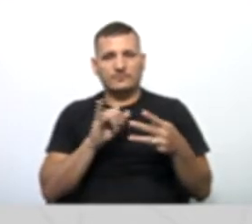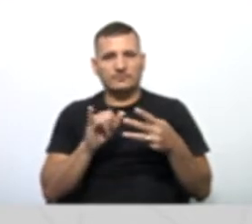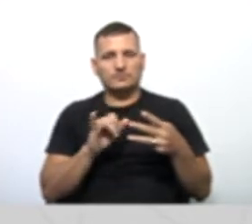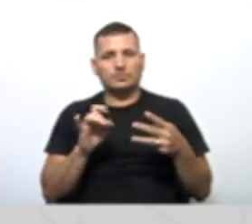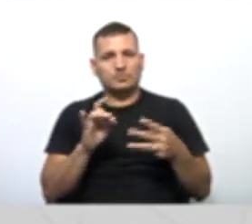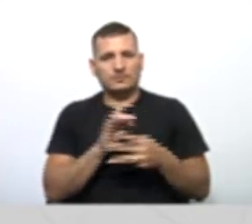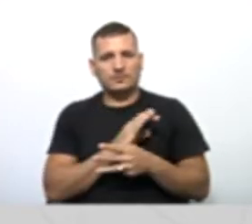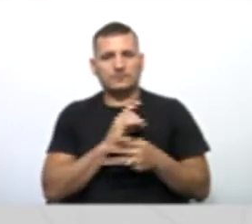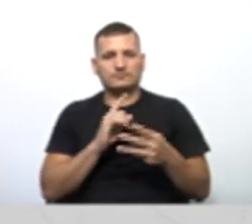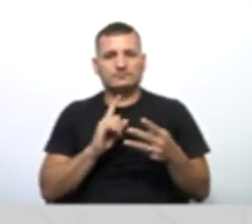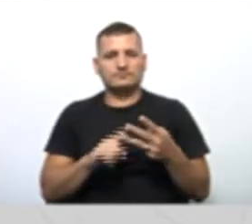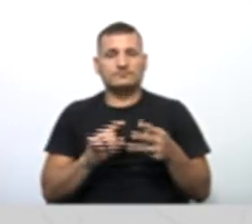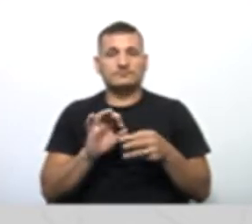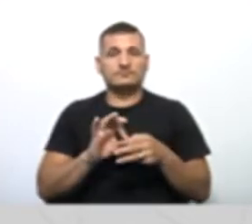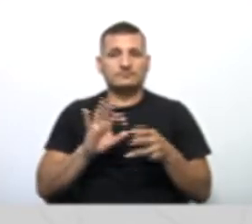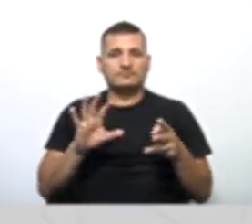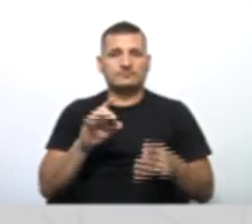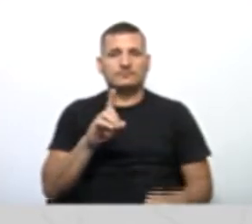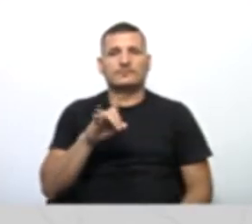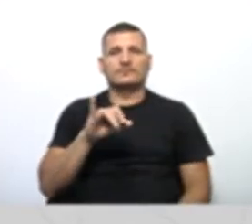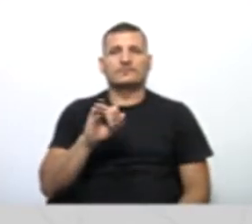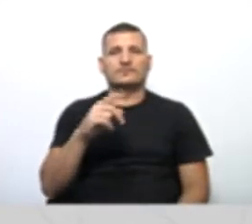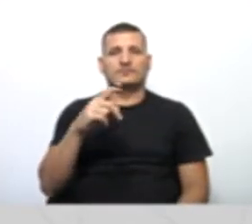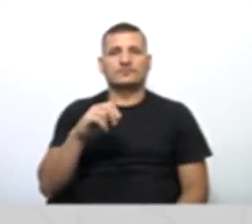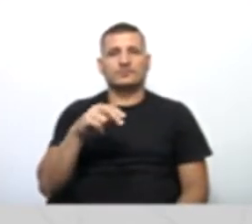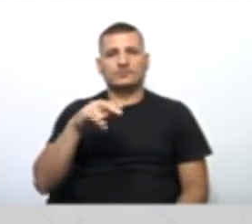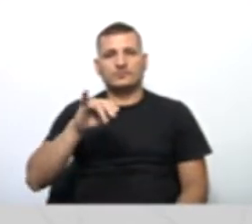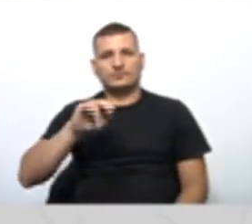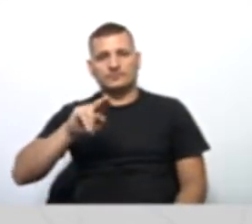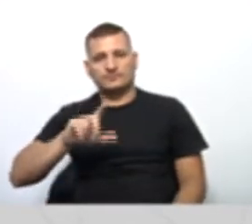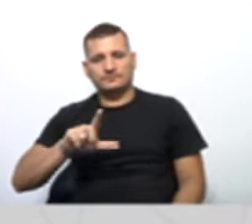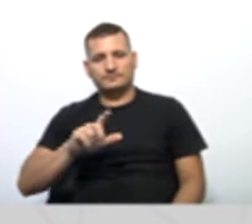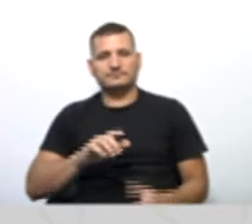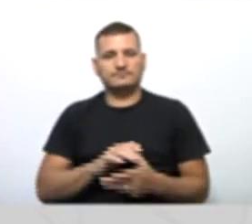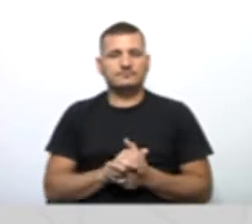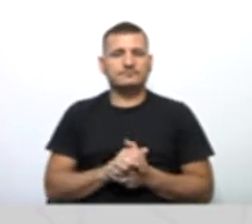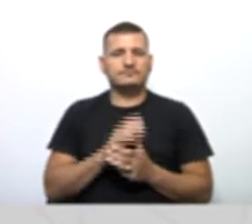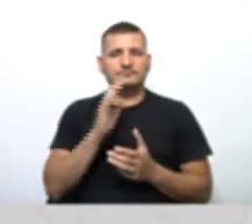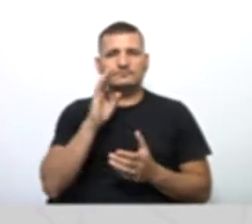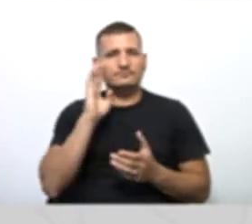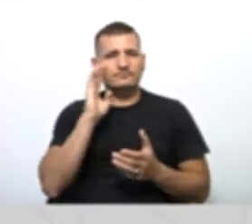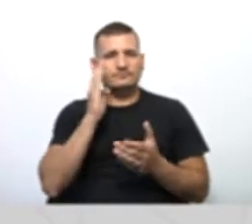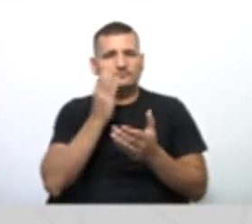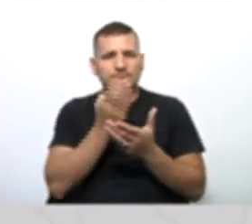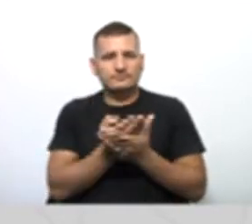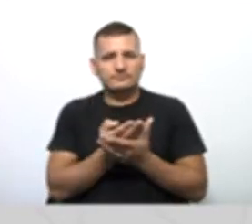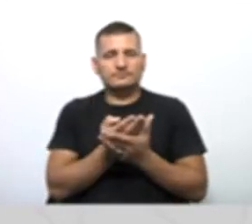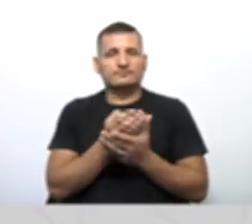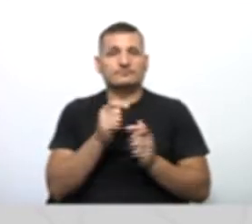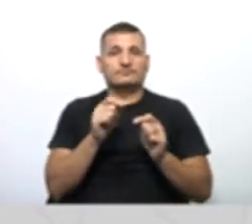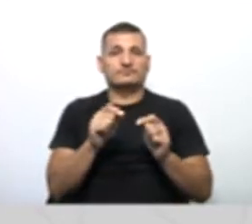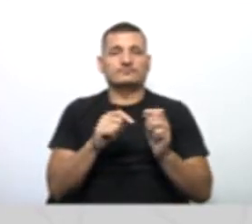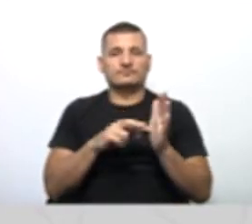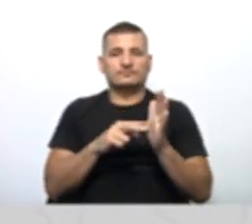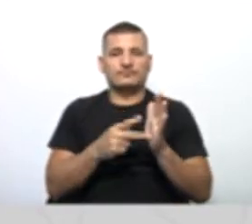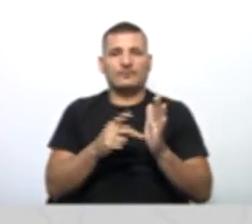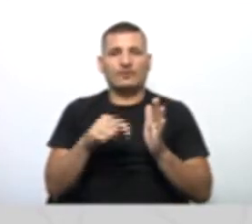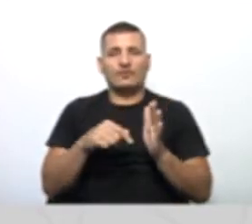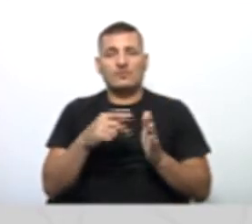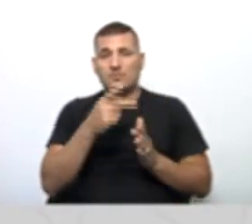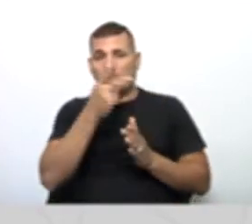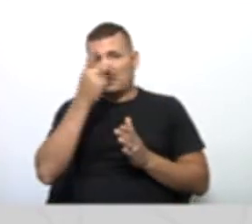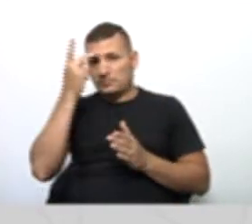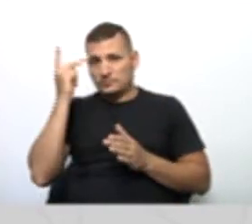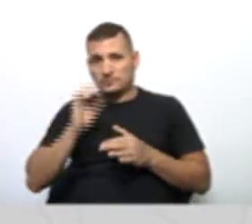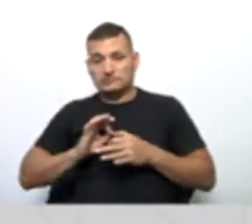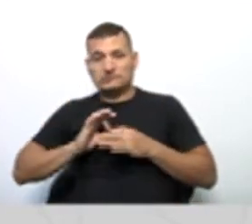disponibilidade. Vamos passar por cada um. A confidencialidade é que somente pessoas autorizadas possuam